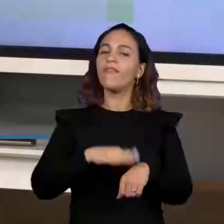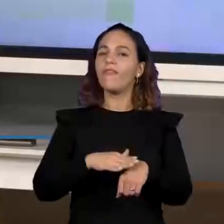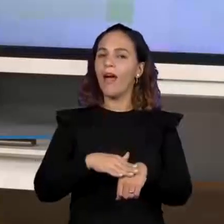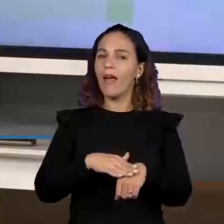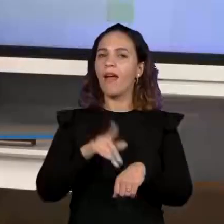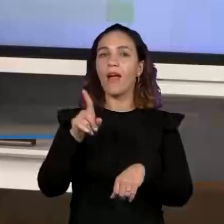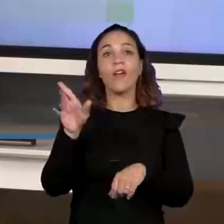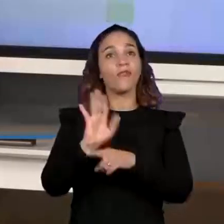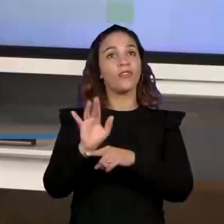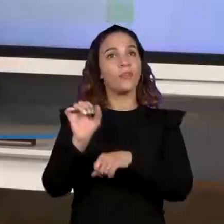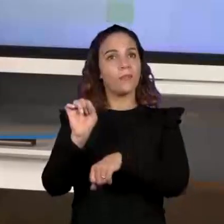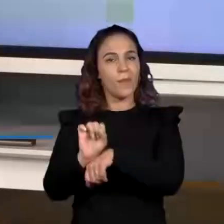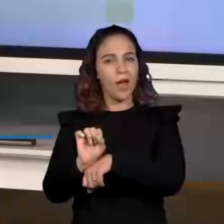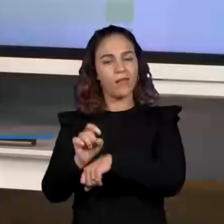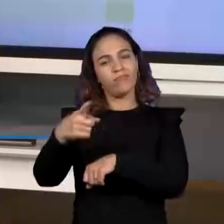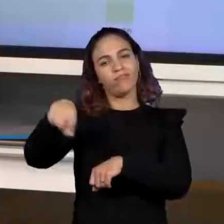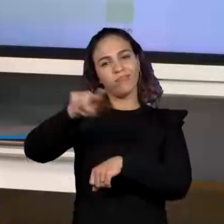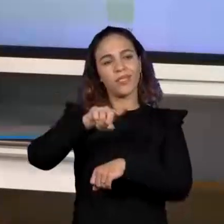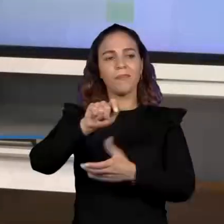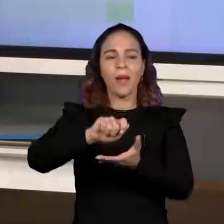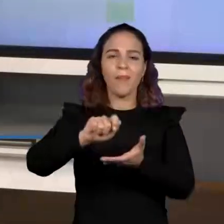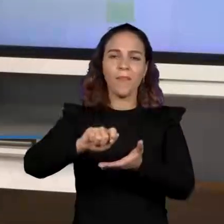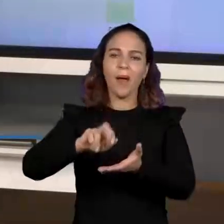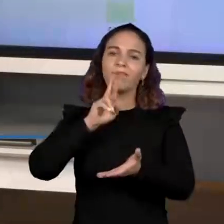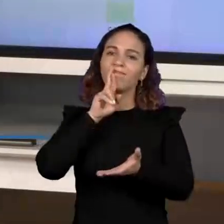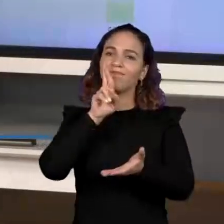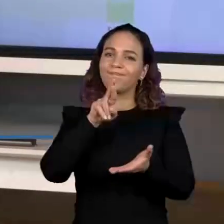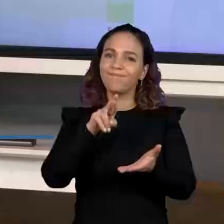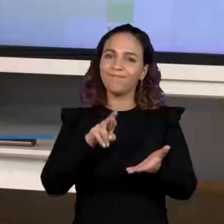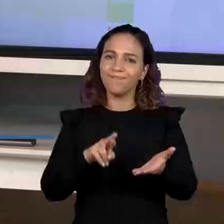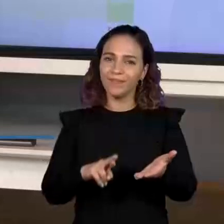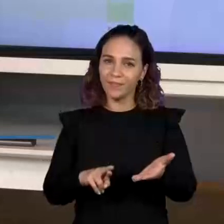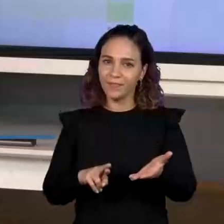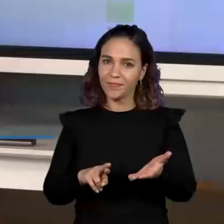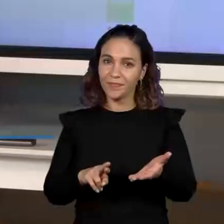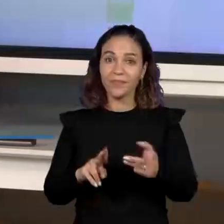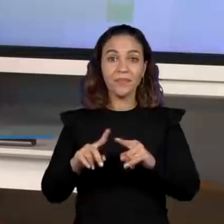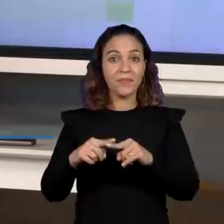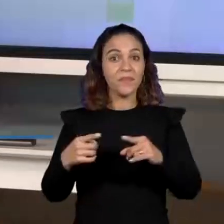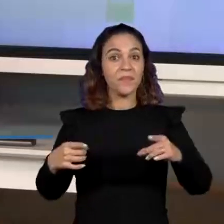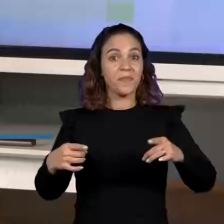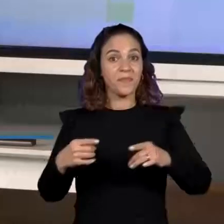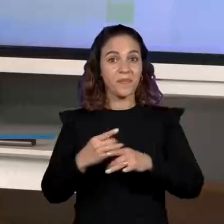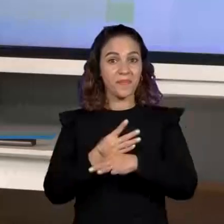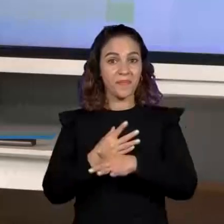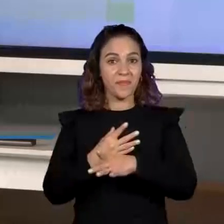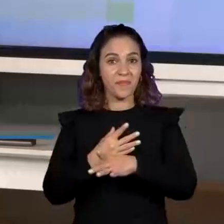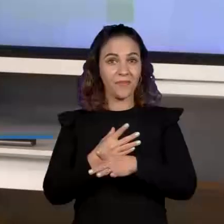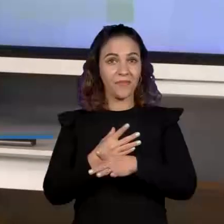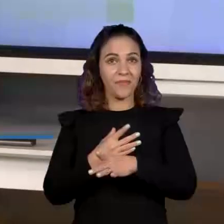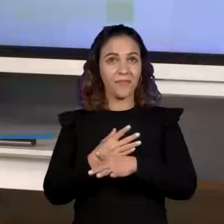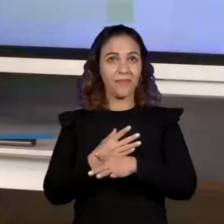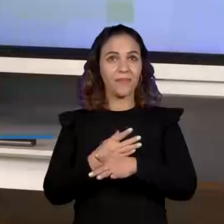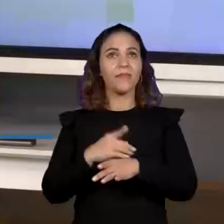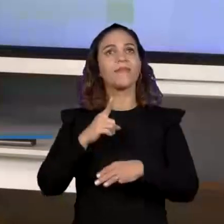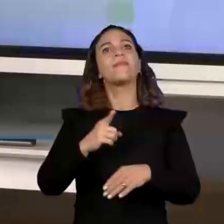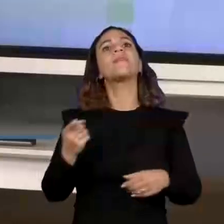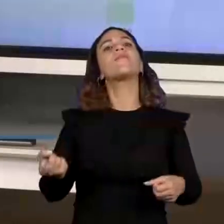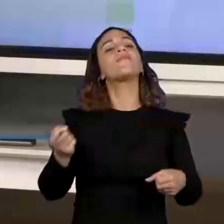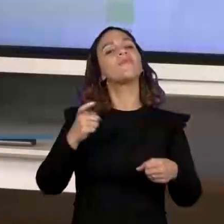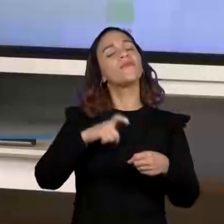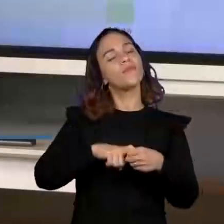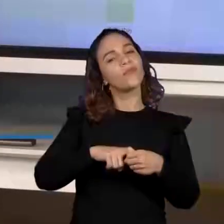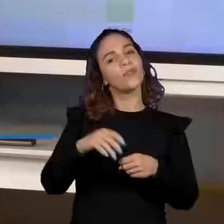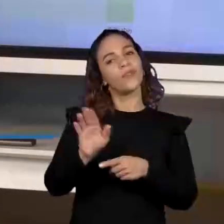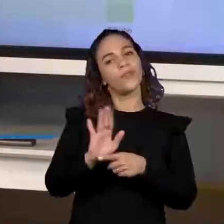vai pausar o vídeo e vocês vão fazer. E aí, terminando, vocês retomem ao vídeo